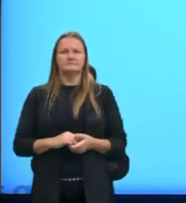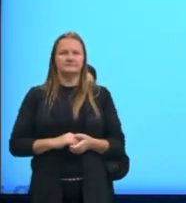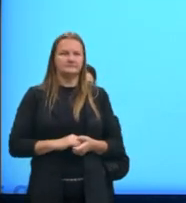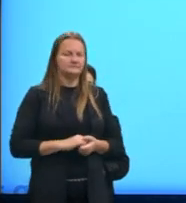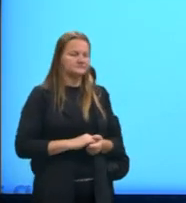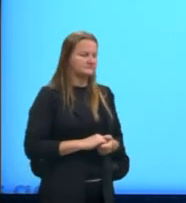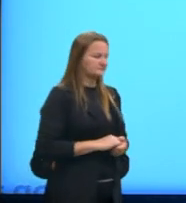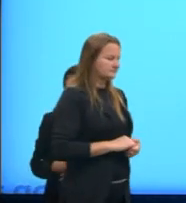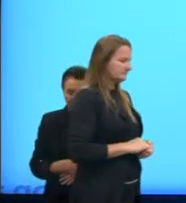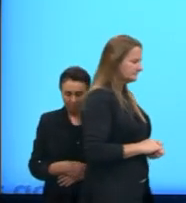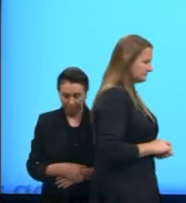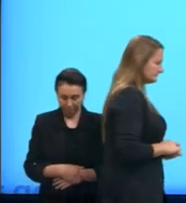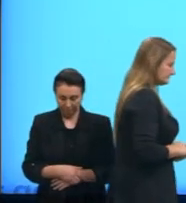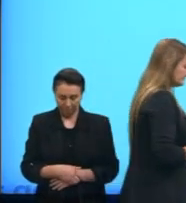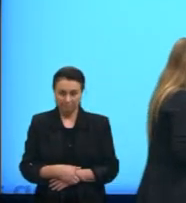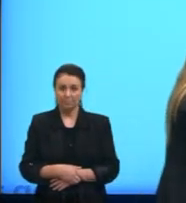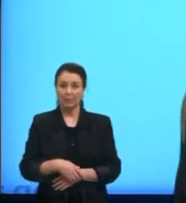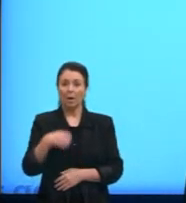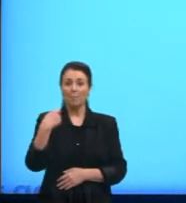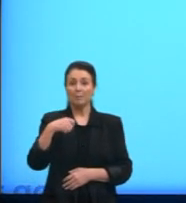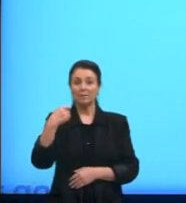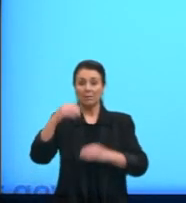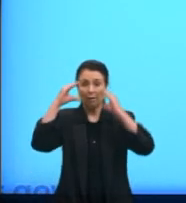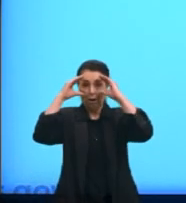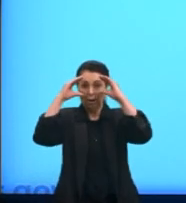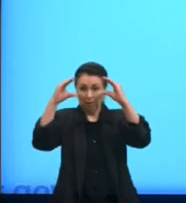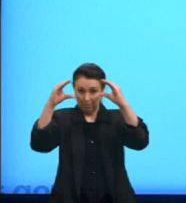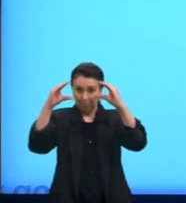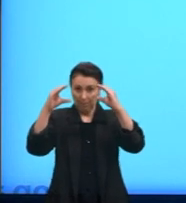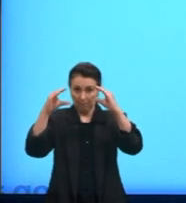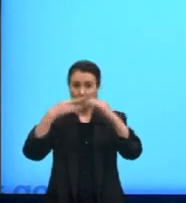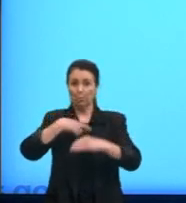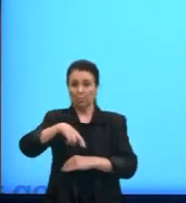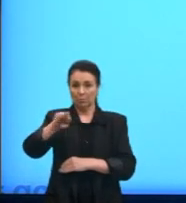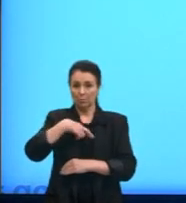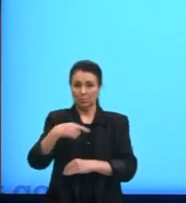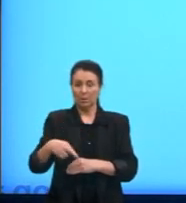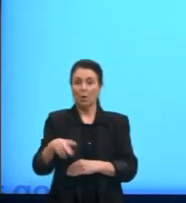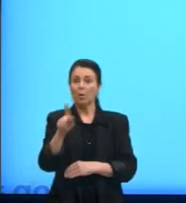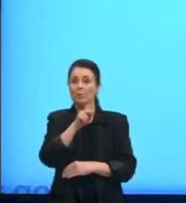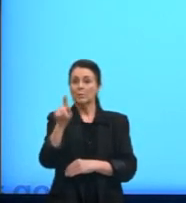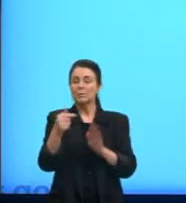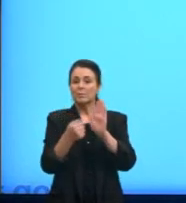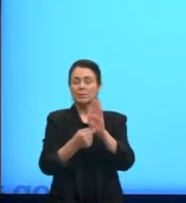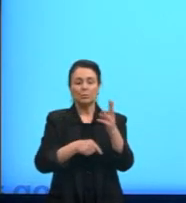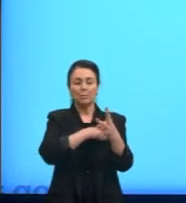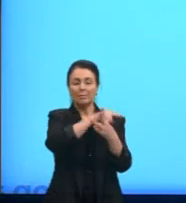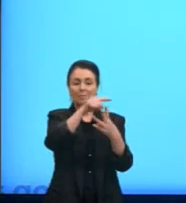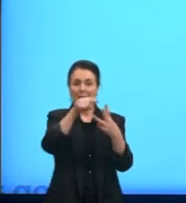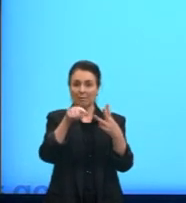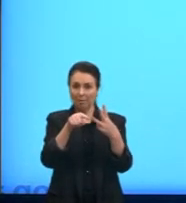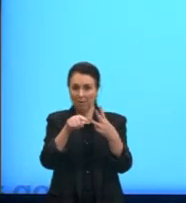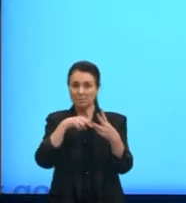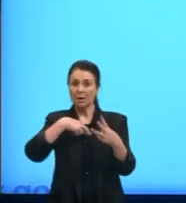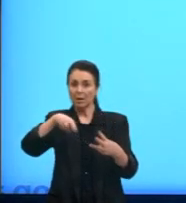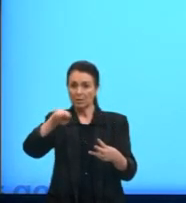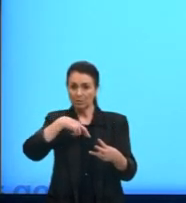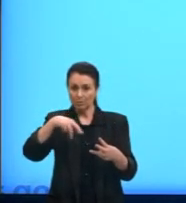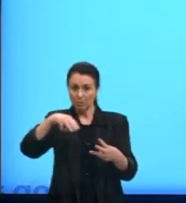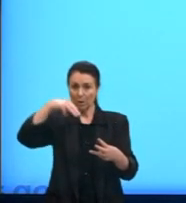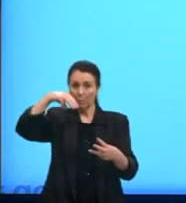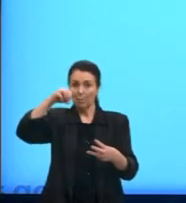que também precisamos respeitar eu trago aqui a três religiões monoteístas não significa que